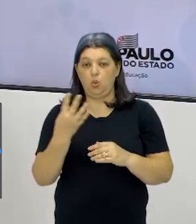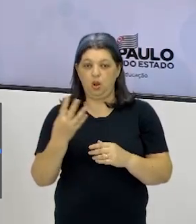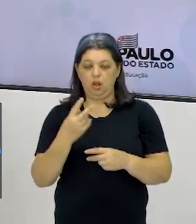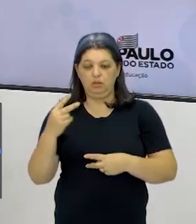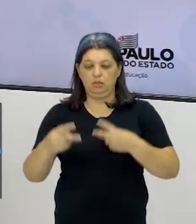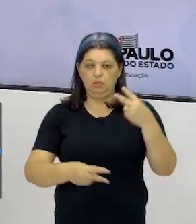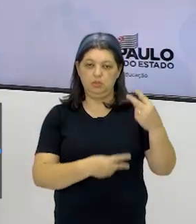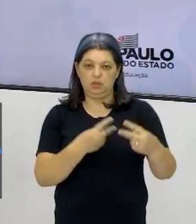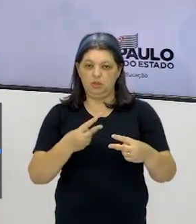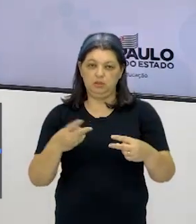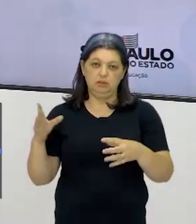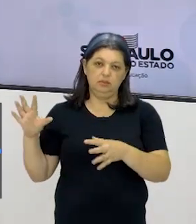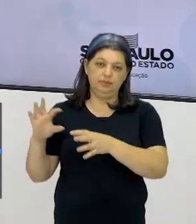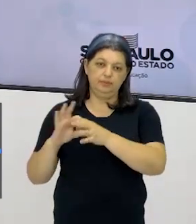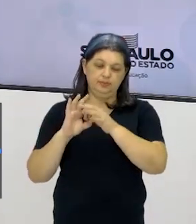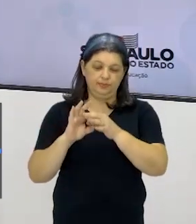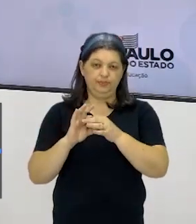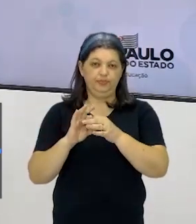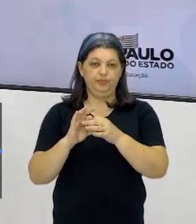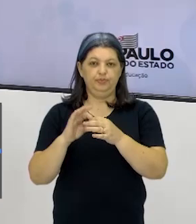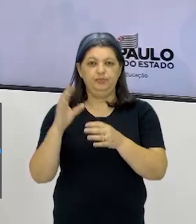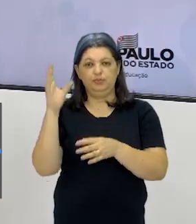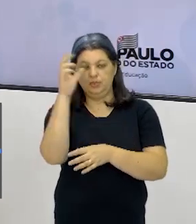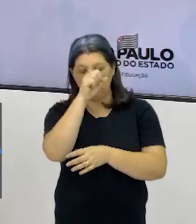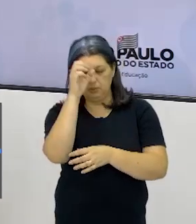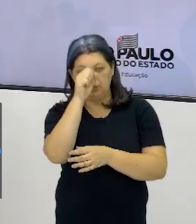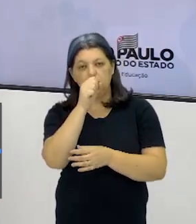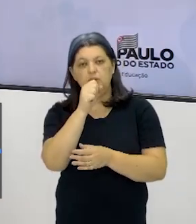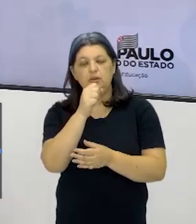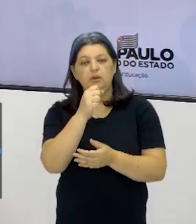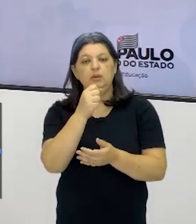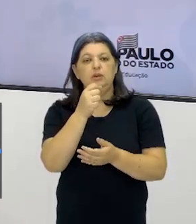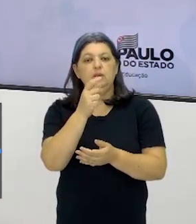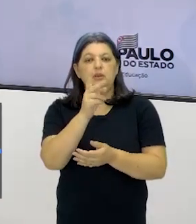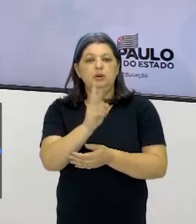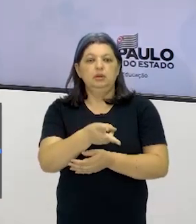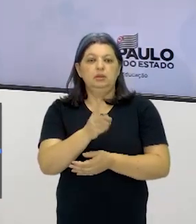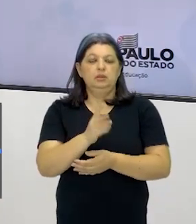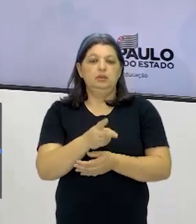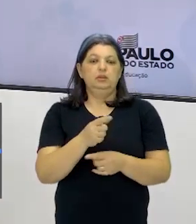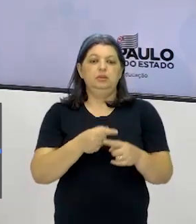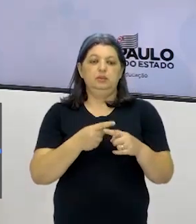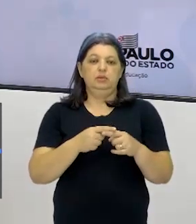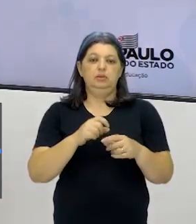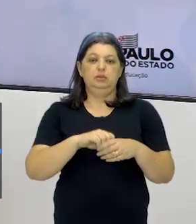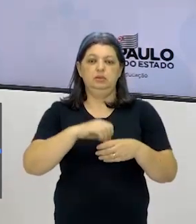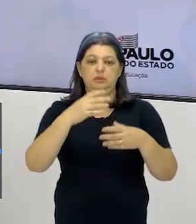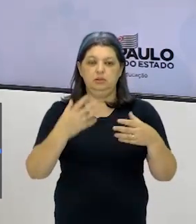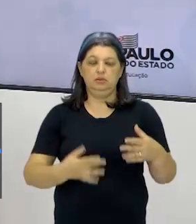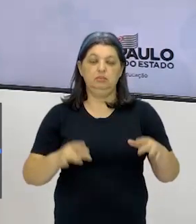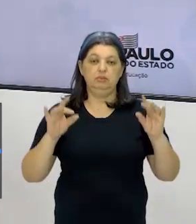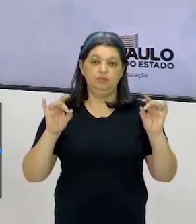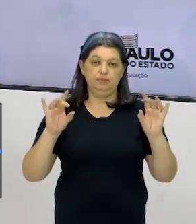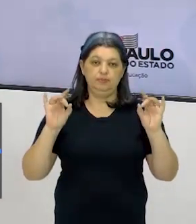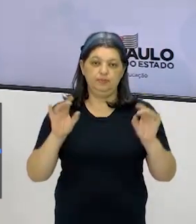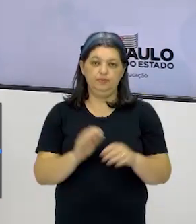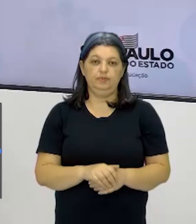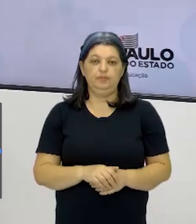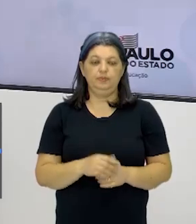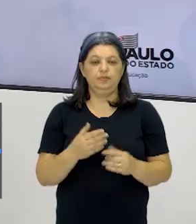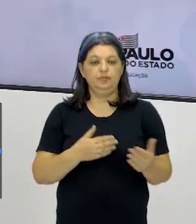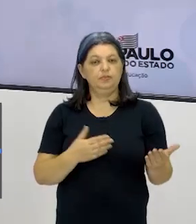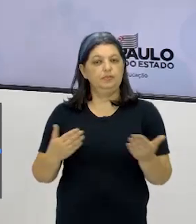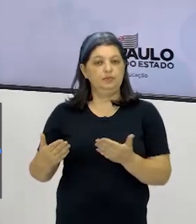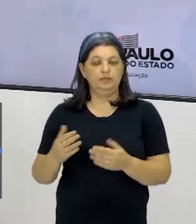ponte para entrar no Aprender Sempre em algumas semanas. Aulas inéditas, maravilhosas, conteúdo excepcional. E ela está aqui comigo